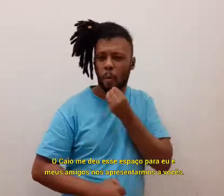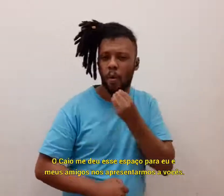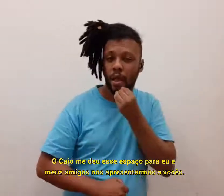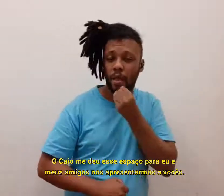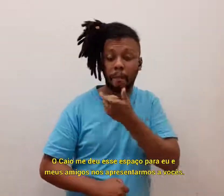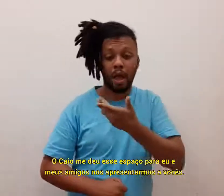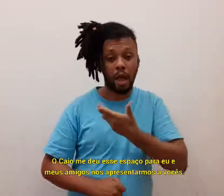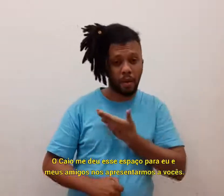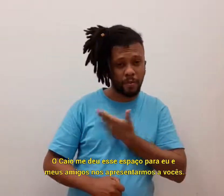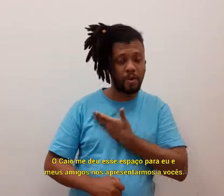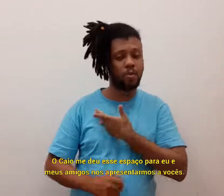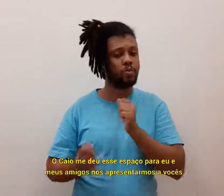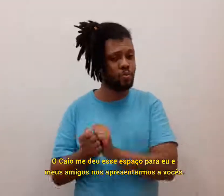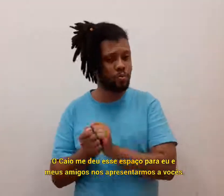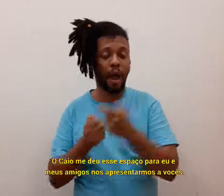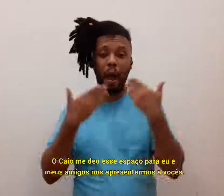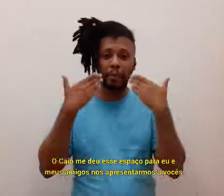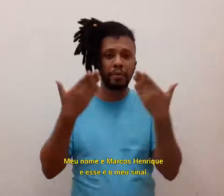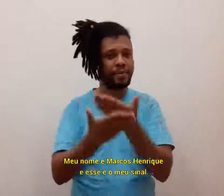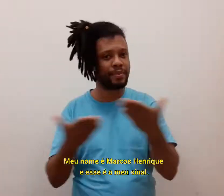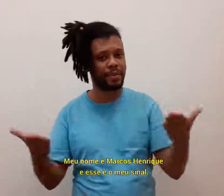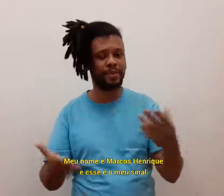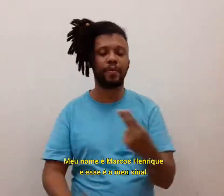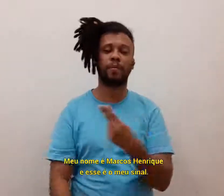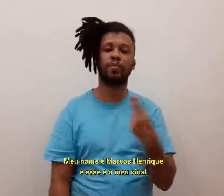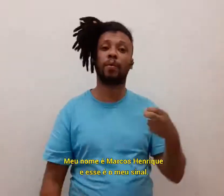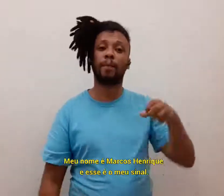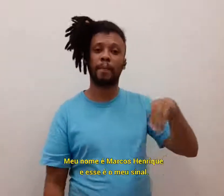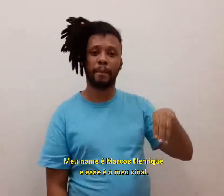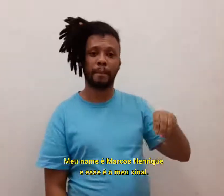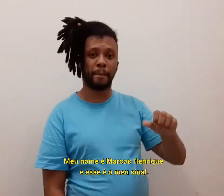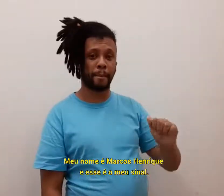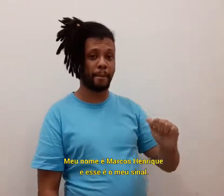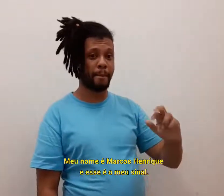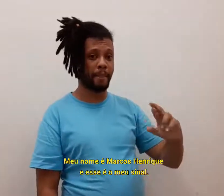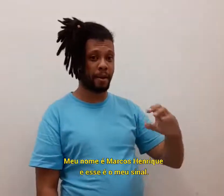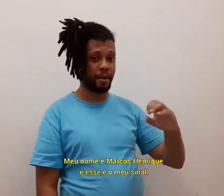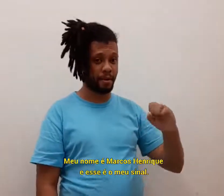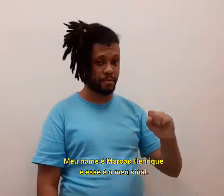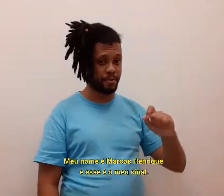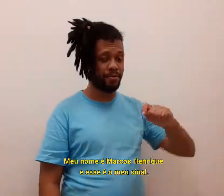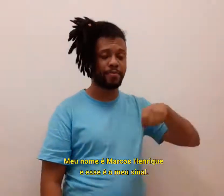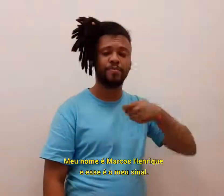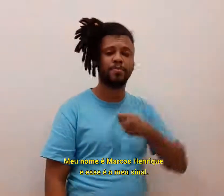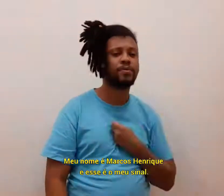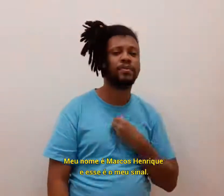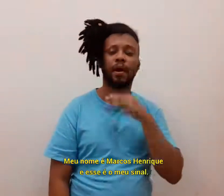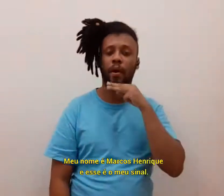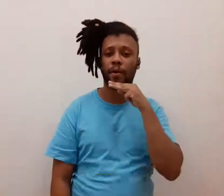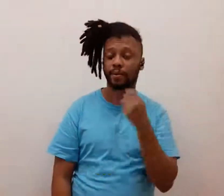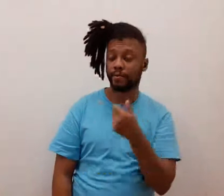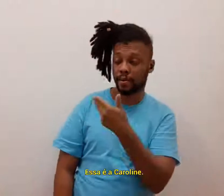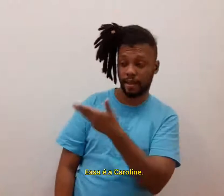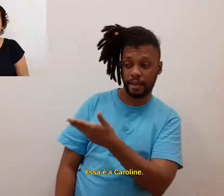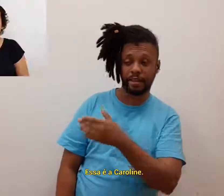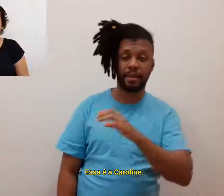e os meus amigos nos apresentarmos a vocês. Meu nome é Marcos Henrique e esse é o meu sinal.